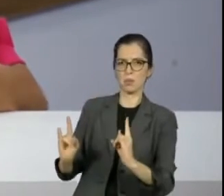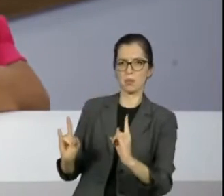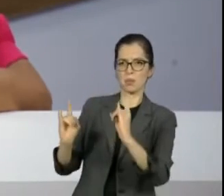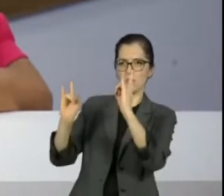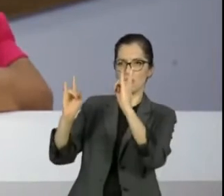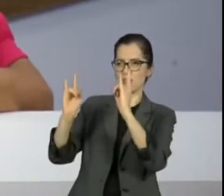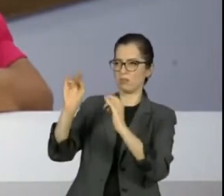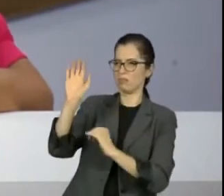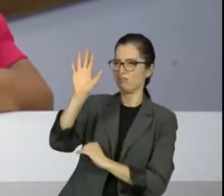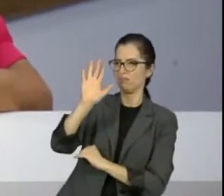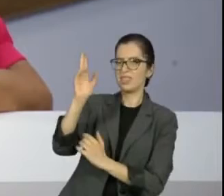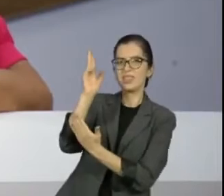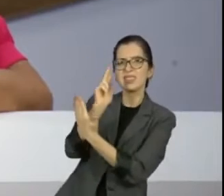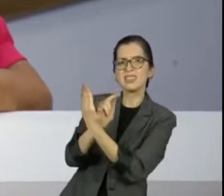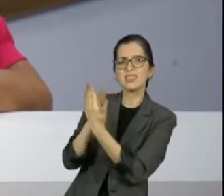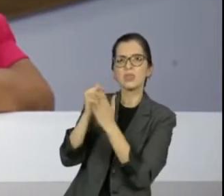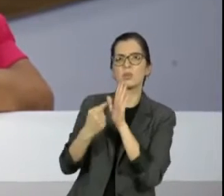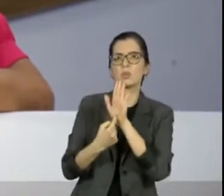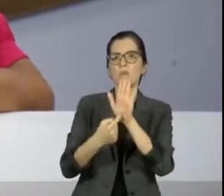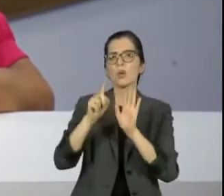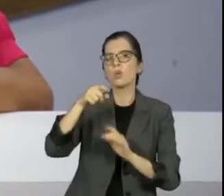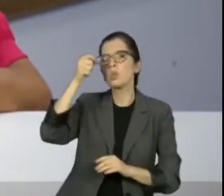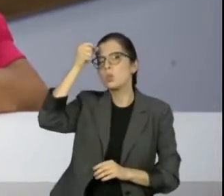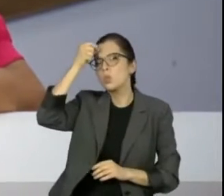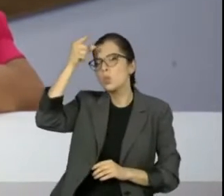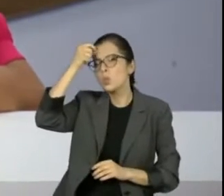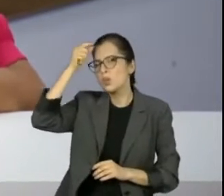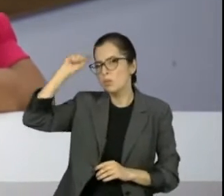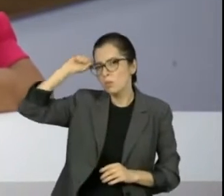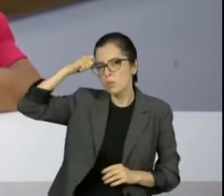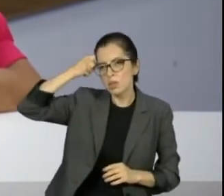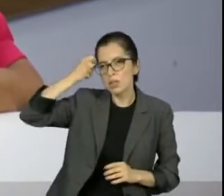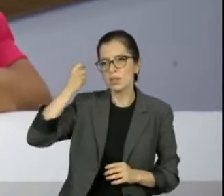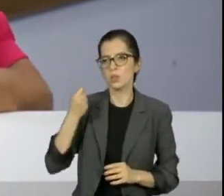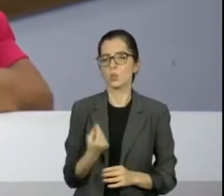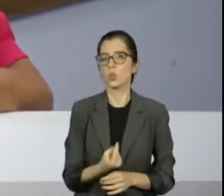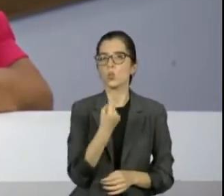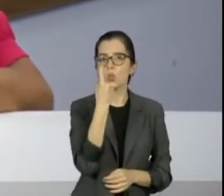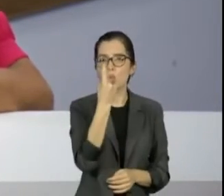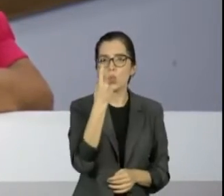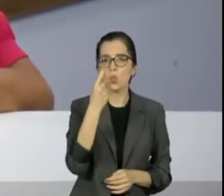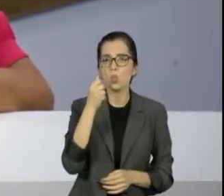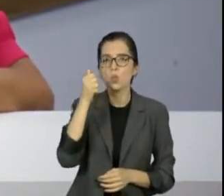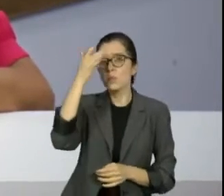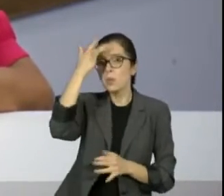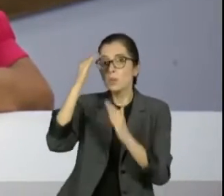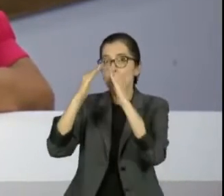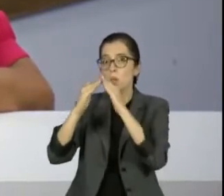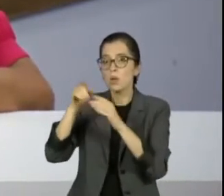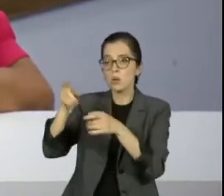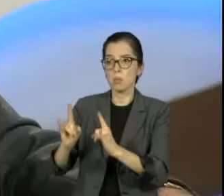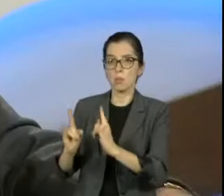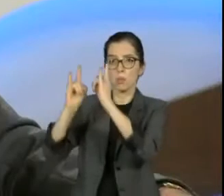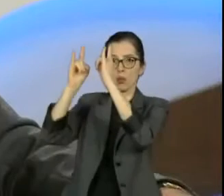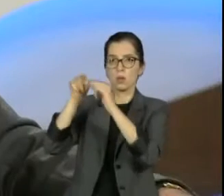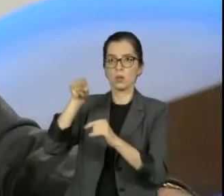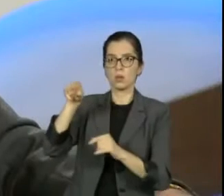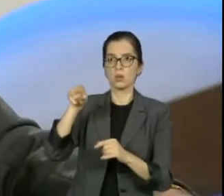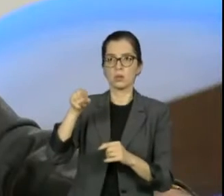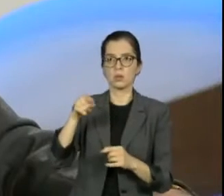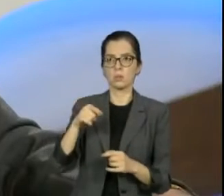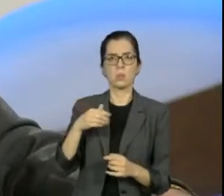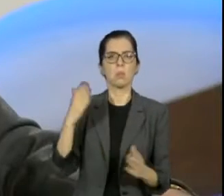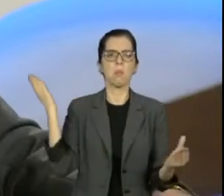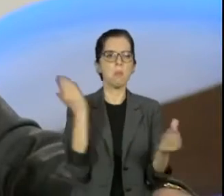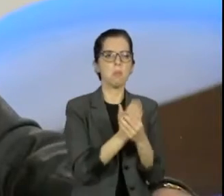na justiça querendo que ela seja apagada. Qual posição o senhor tem em relação a essa controvérsia? Eu tenho dó